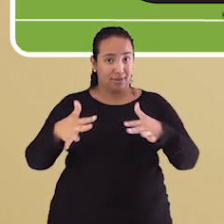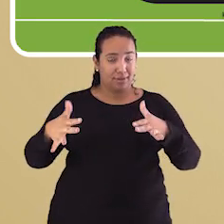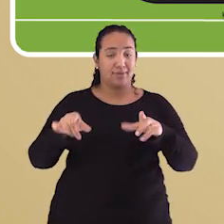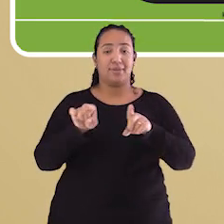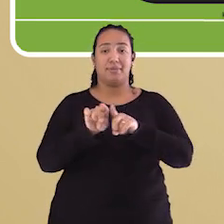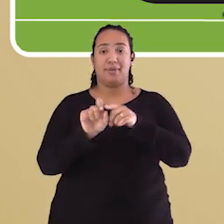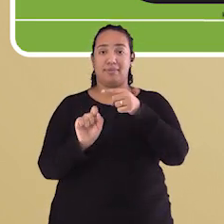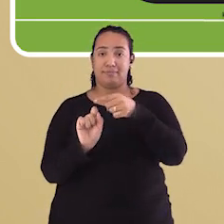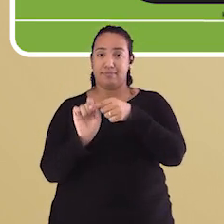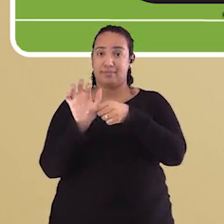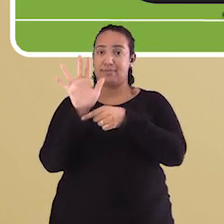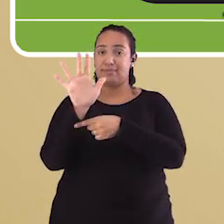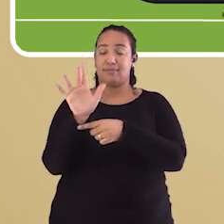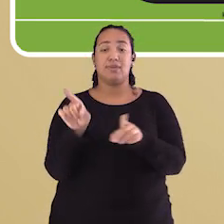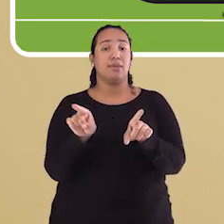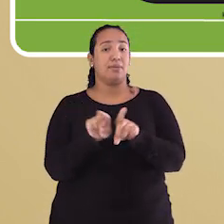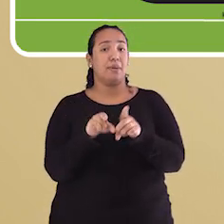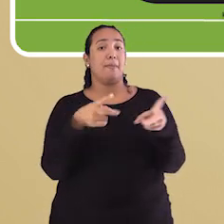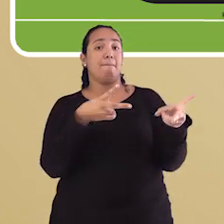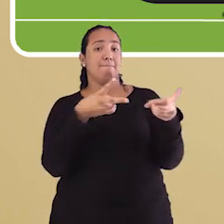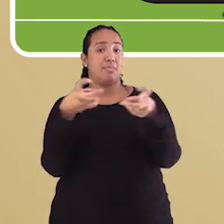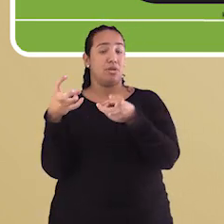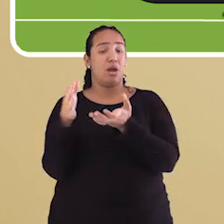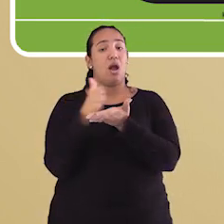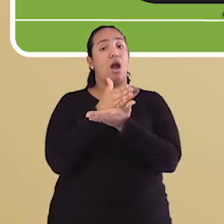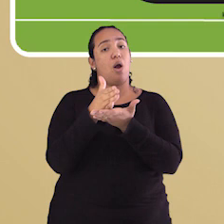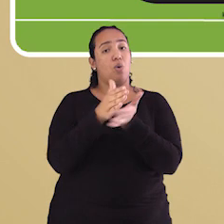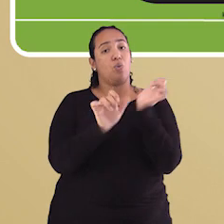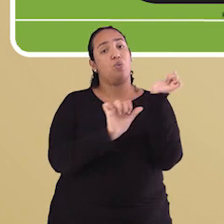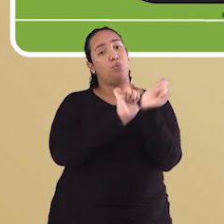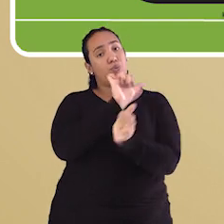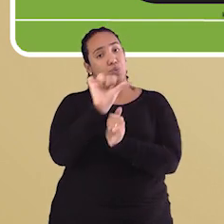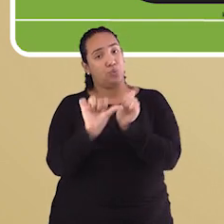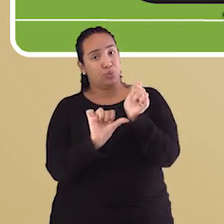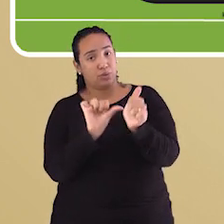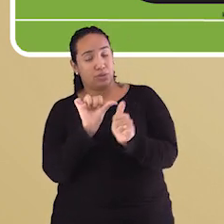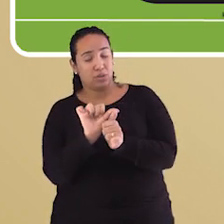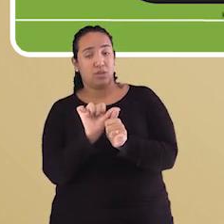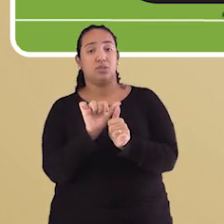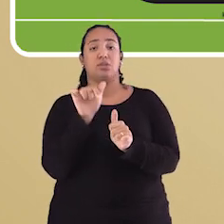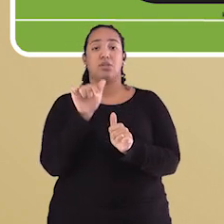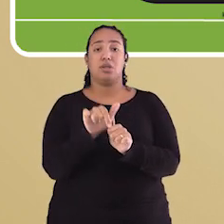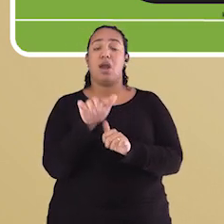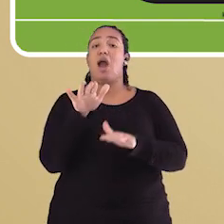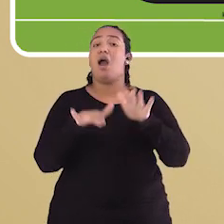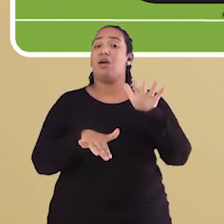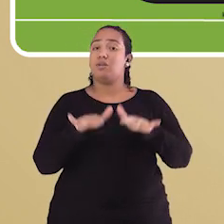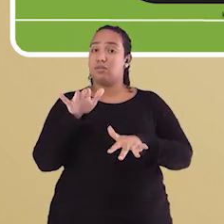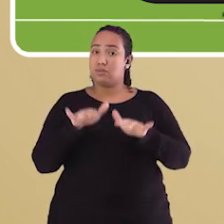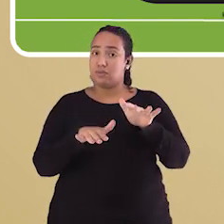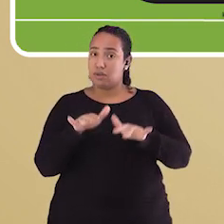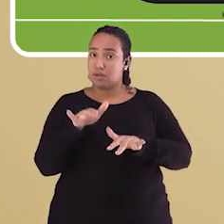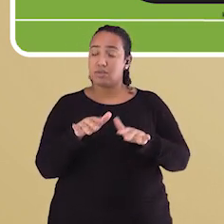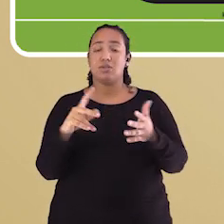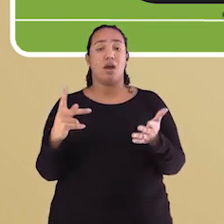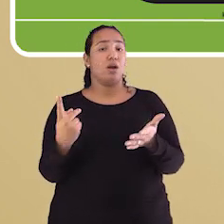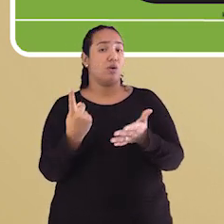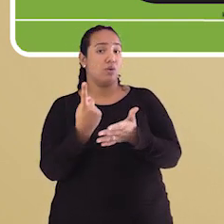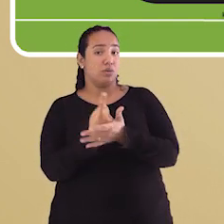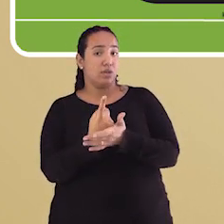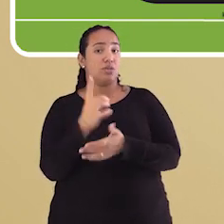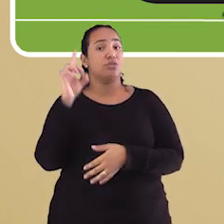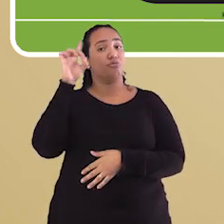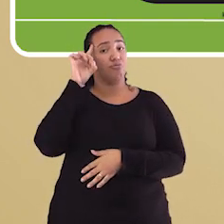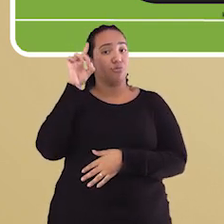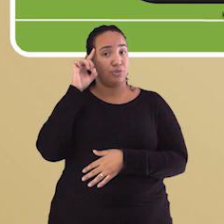gasoso. E identificamos algumas mudanças de estados físicos que muitas das vezes